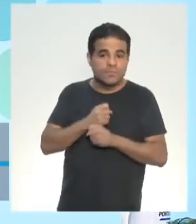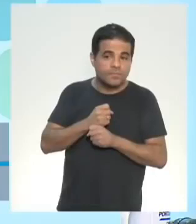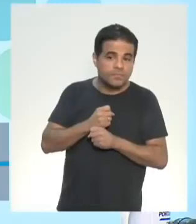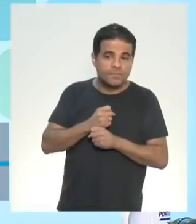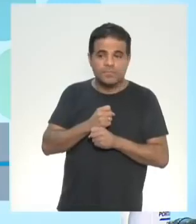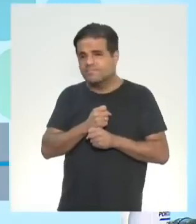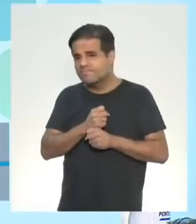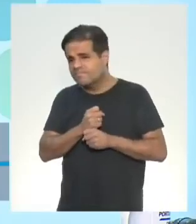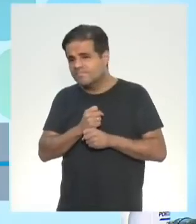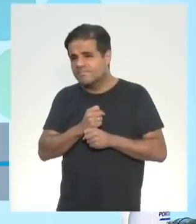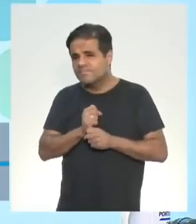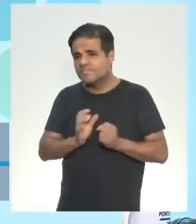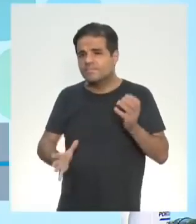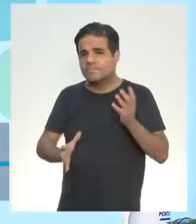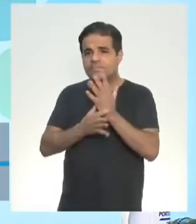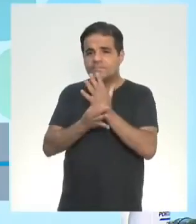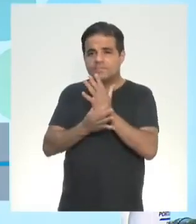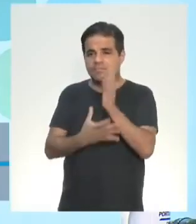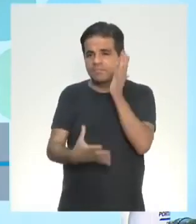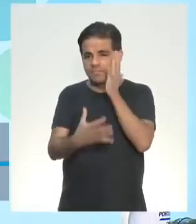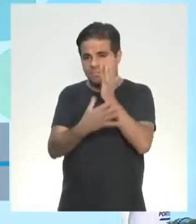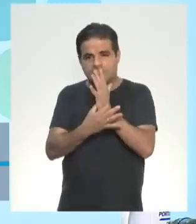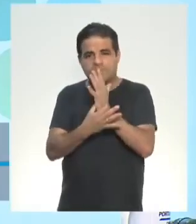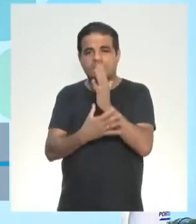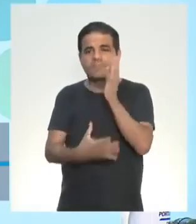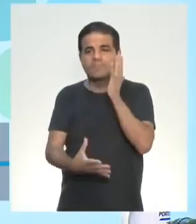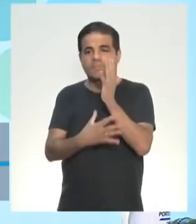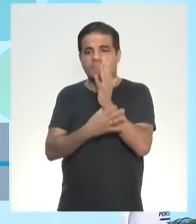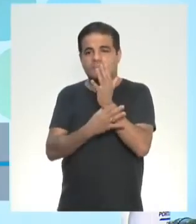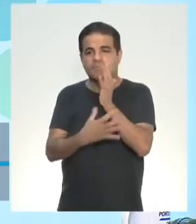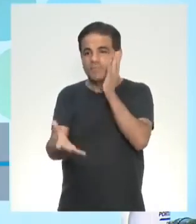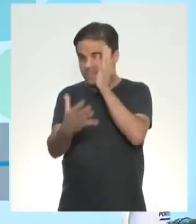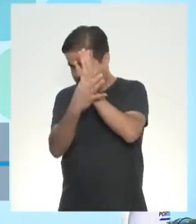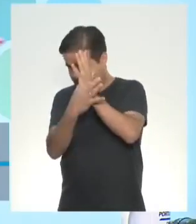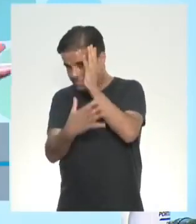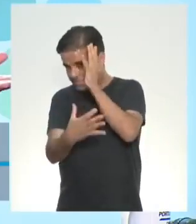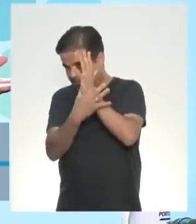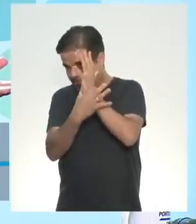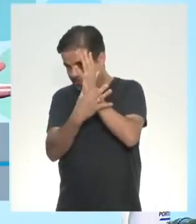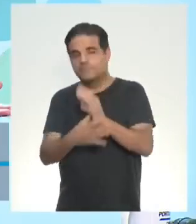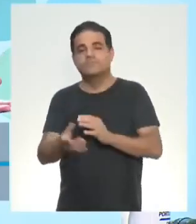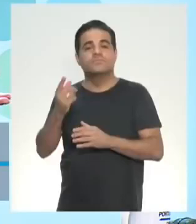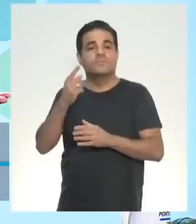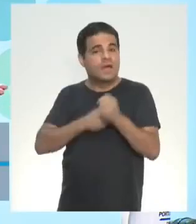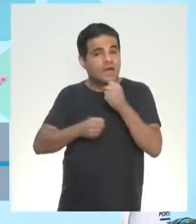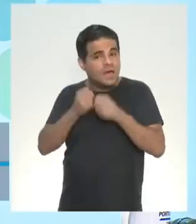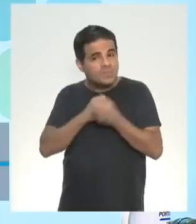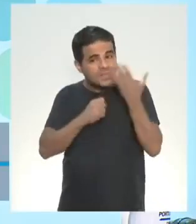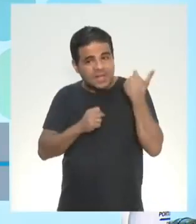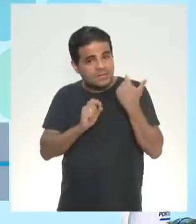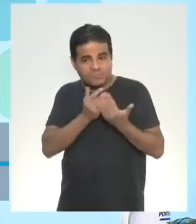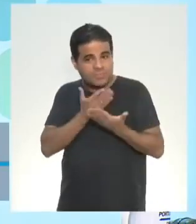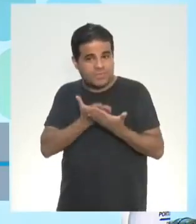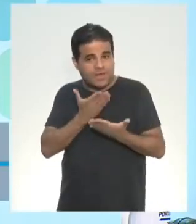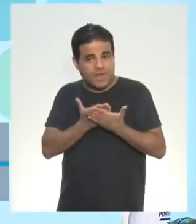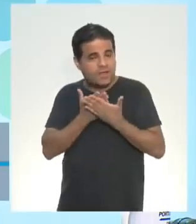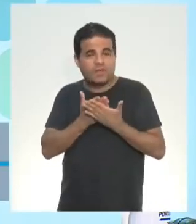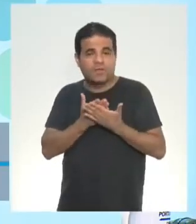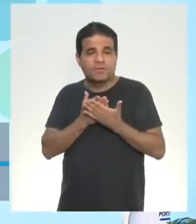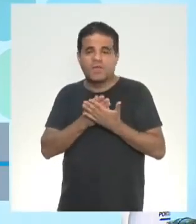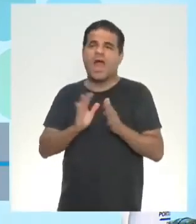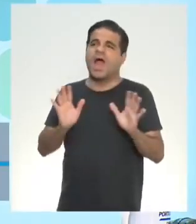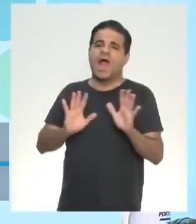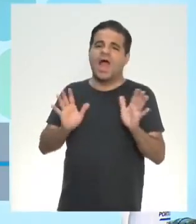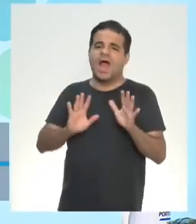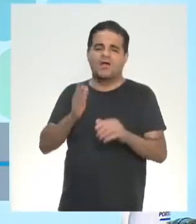nós tivemos nas habilidades dos nossos alunos. Então, a gente precisa rever. A gente teve aluno que não teve aula no passado. Então, não pode desconsiderar isso. Vou